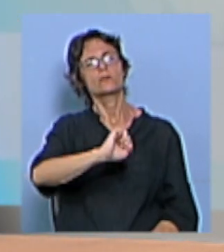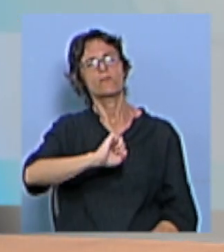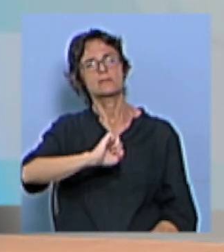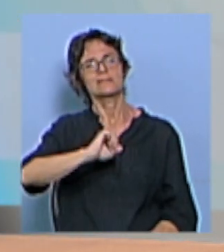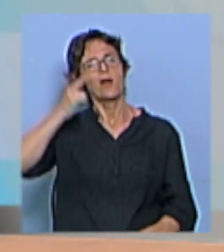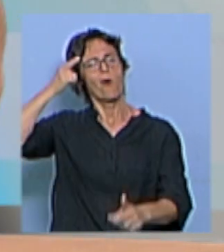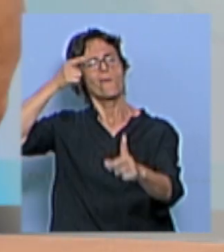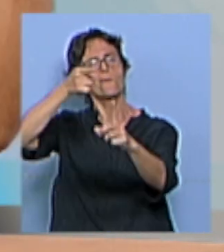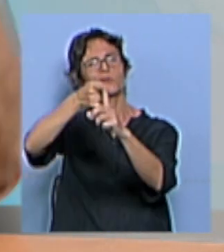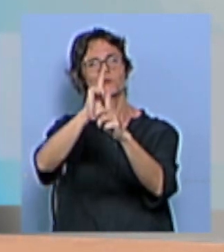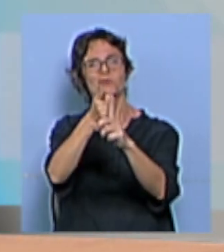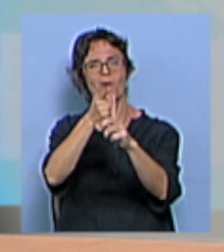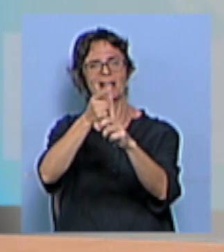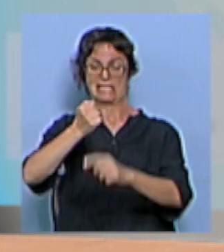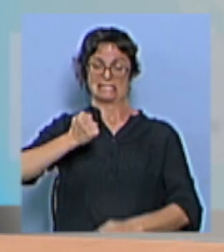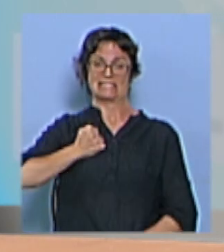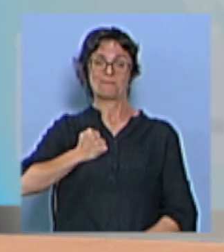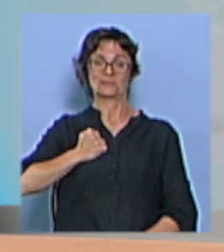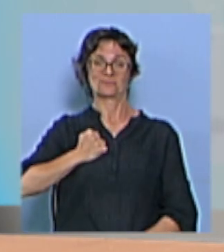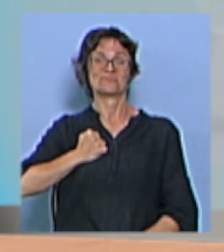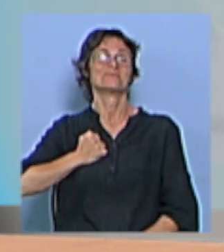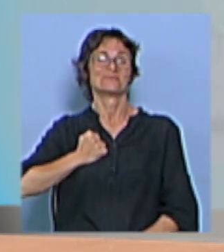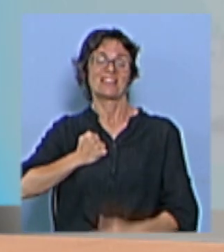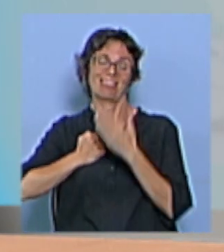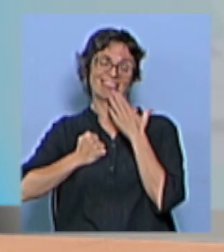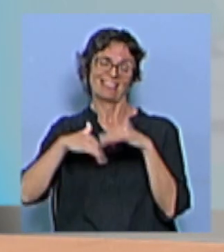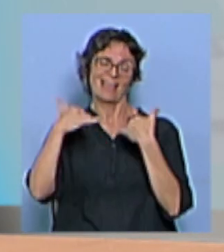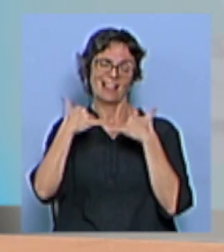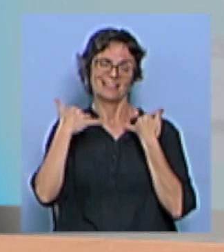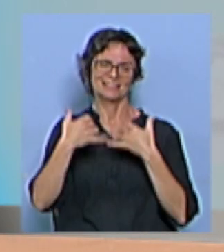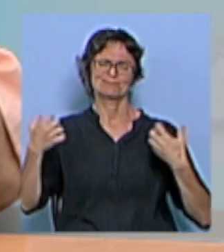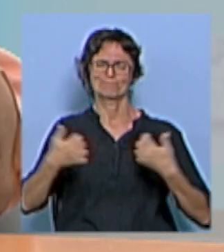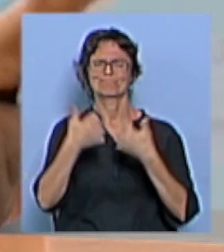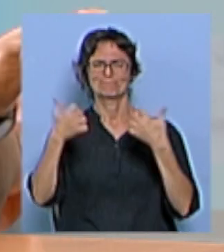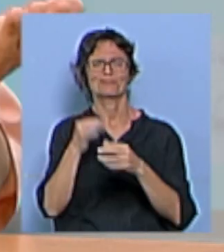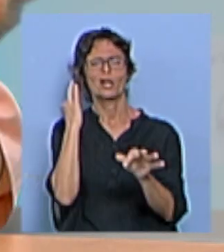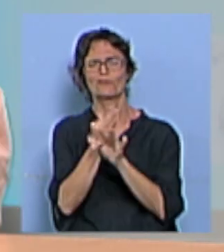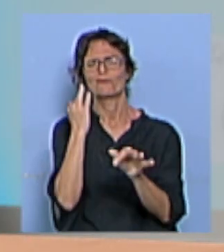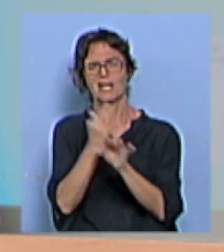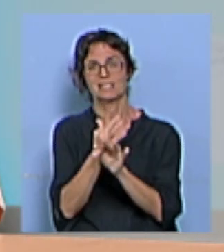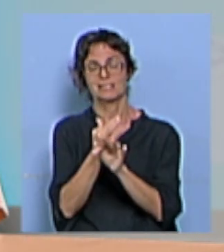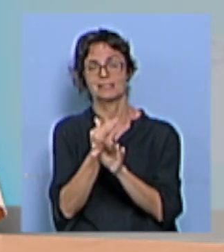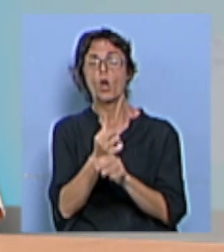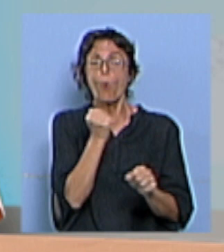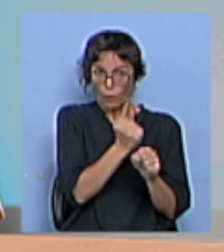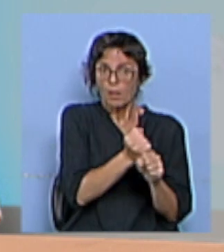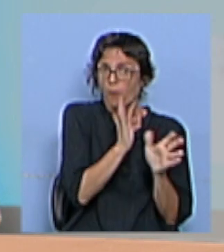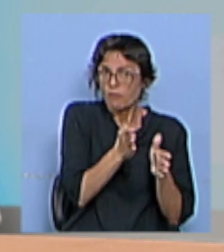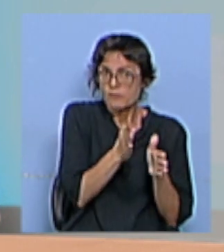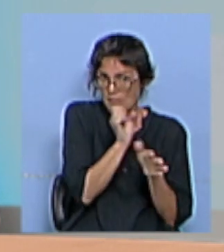sabatizar, que é precisamente a alegria, a convivência, a festa. O trabalho é necessário, mas não